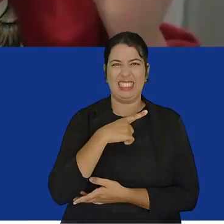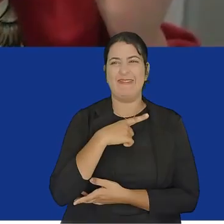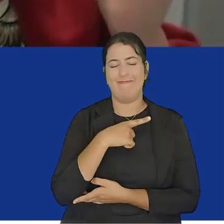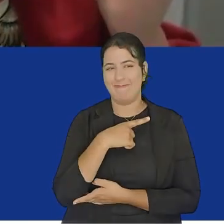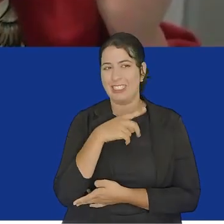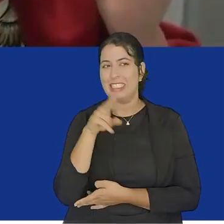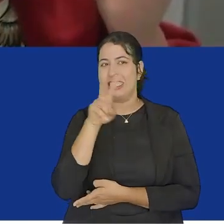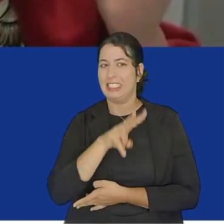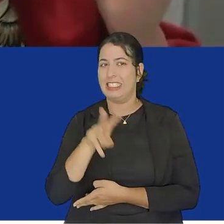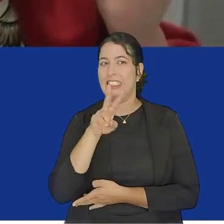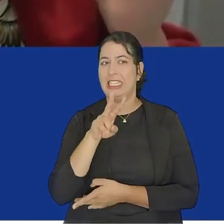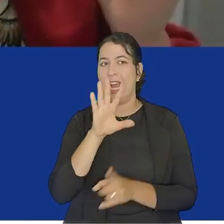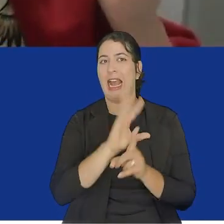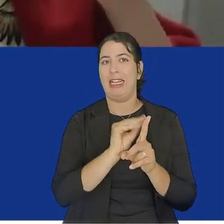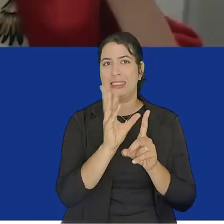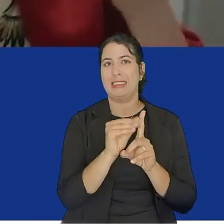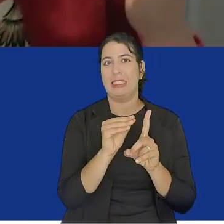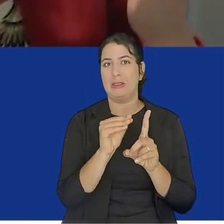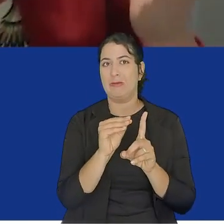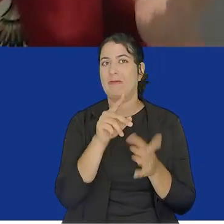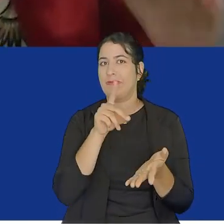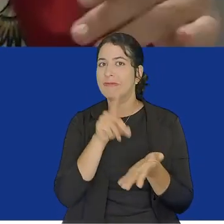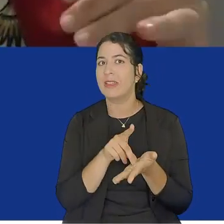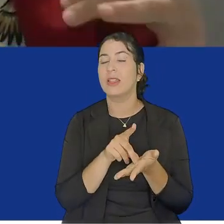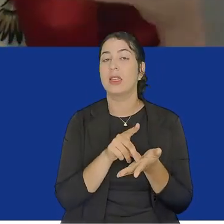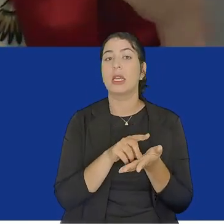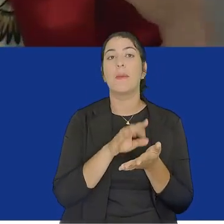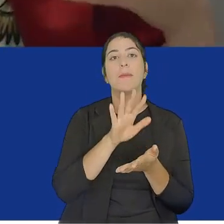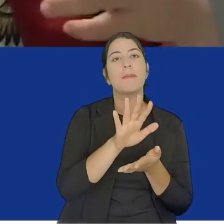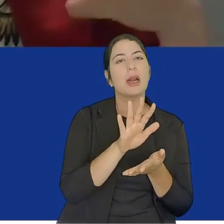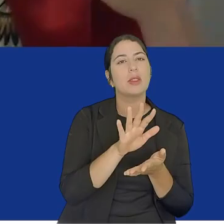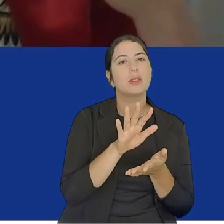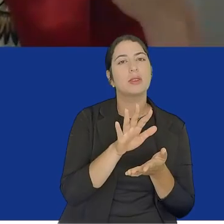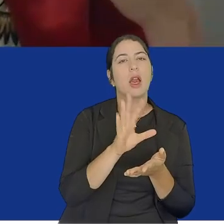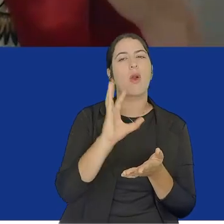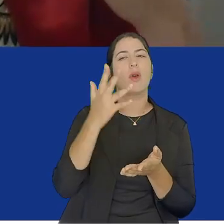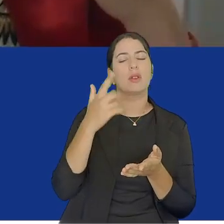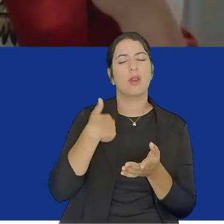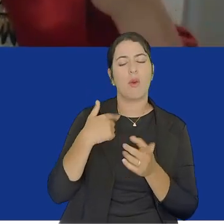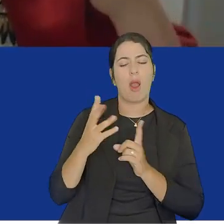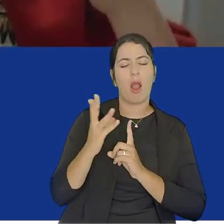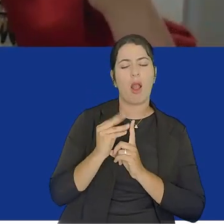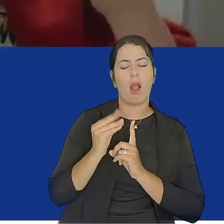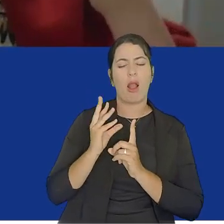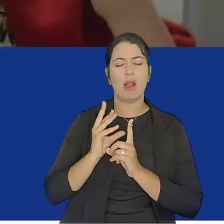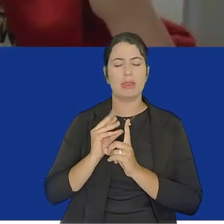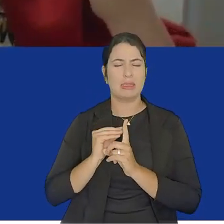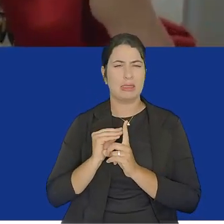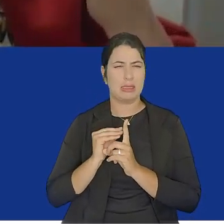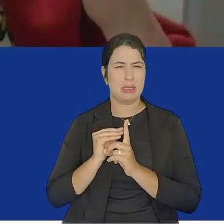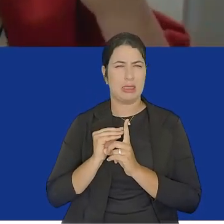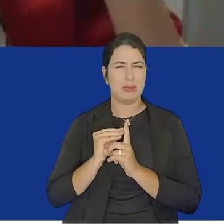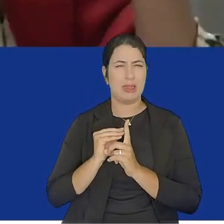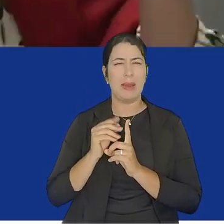Quando é assédio? Como eu sobrevivo ao assédio? E aí agora a gente está nesse lugar de desconforto extremo.